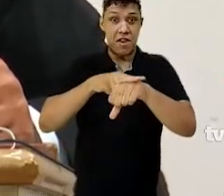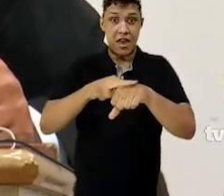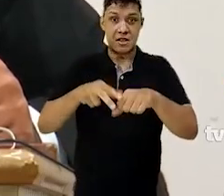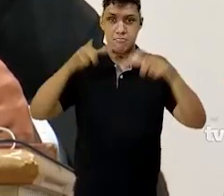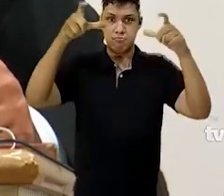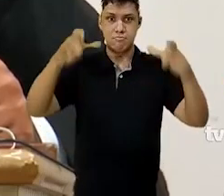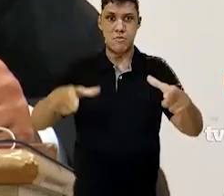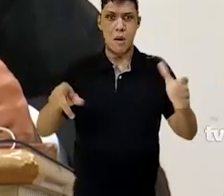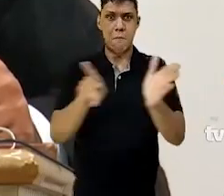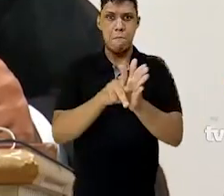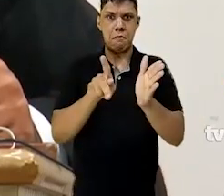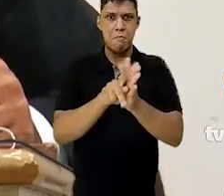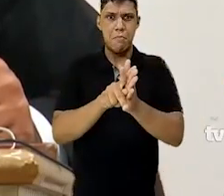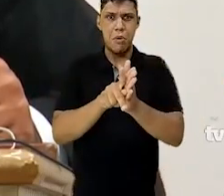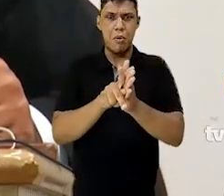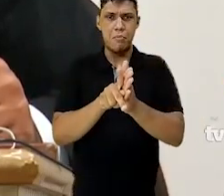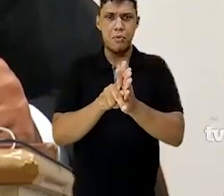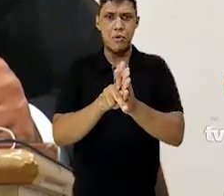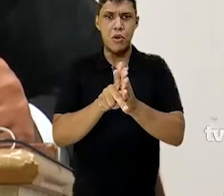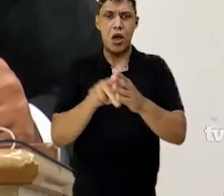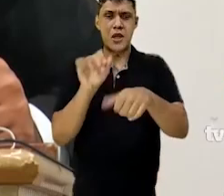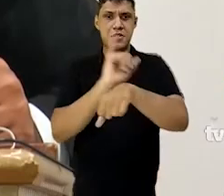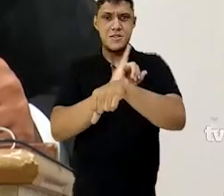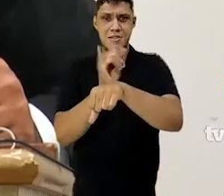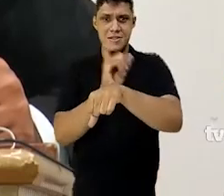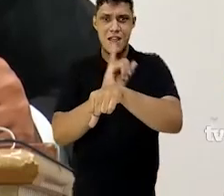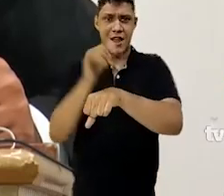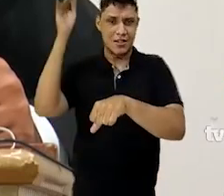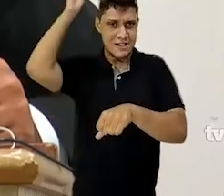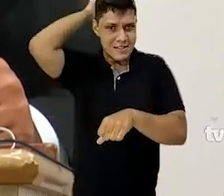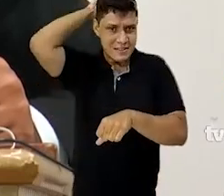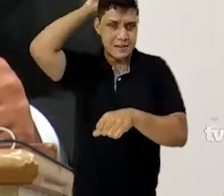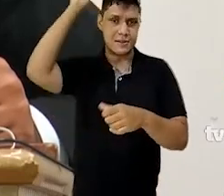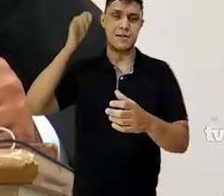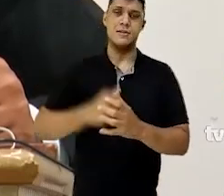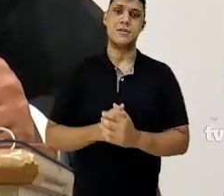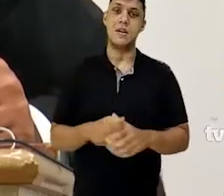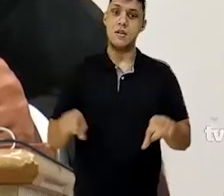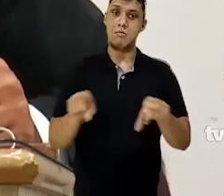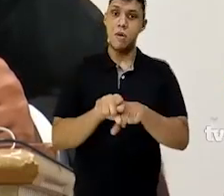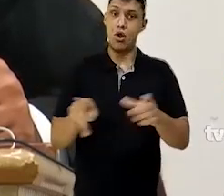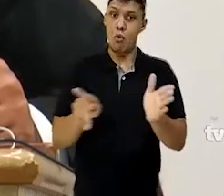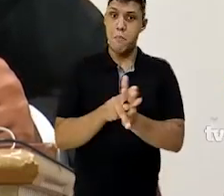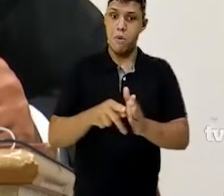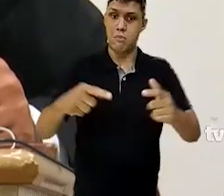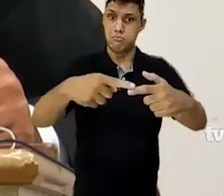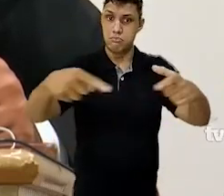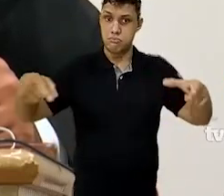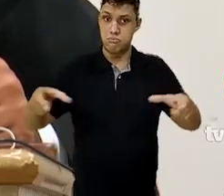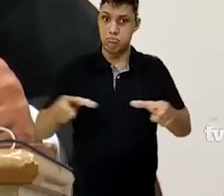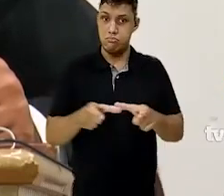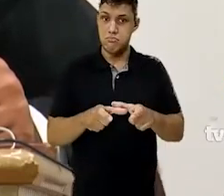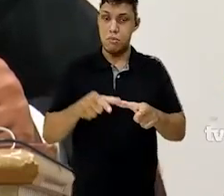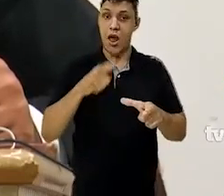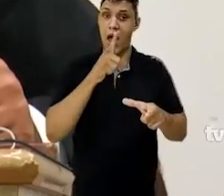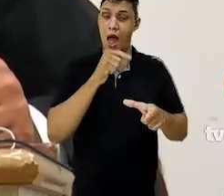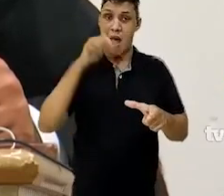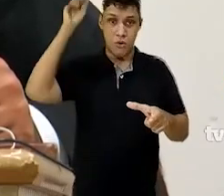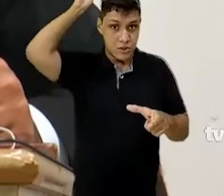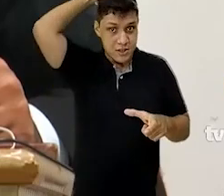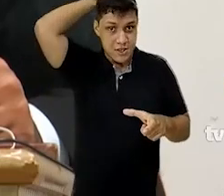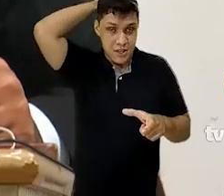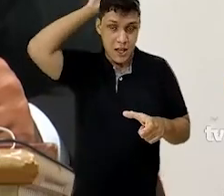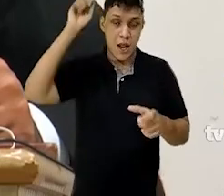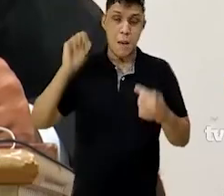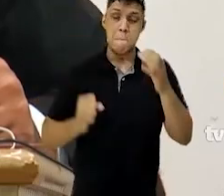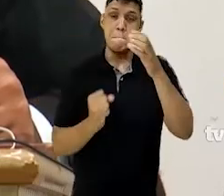na Ilha de Santana. Então, assim, no próprio Poço de Santana, nós iríamos plantar plantas nativas,